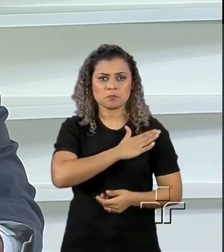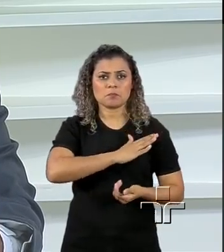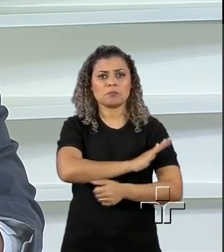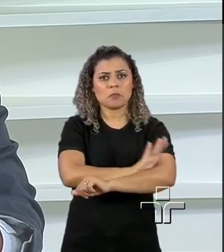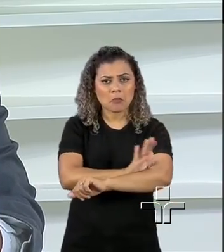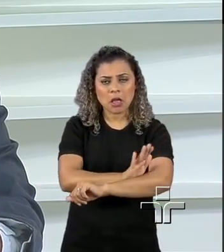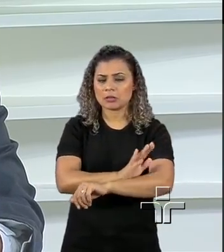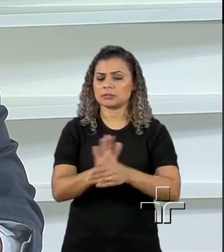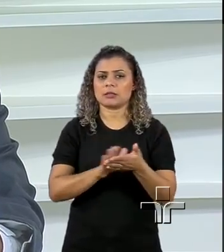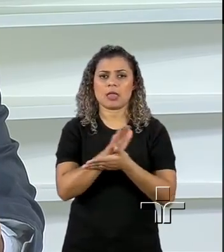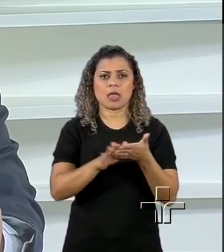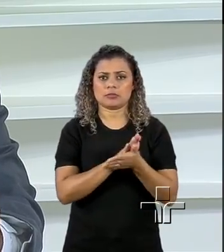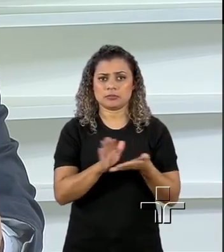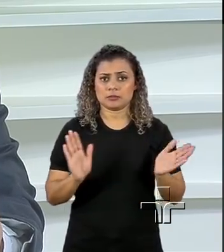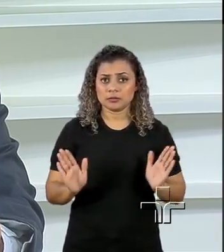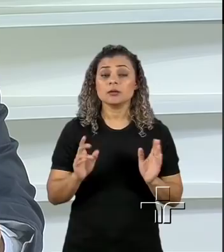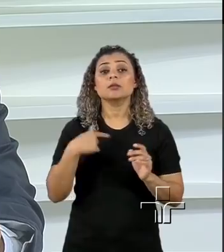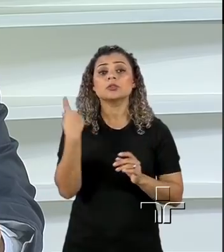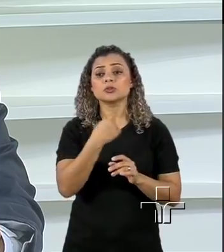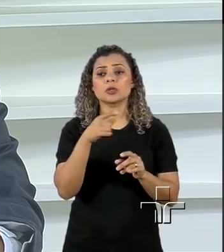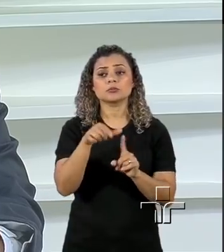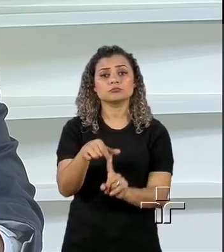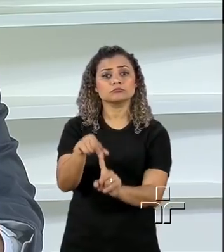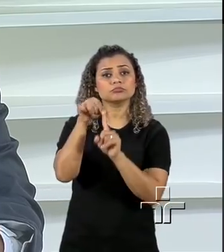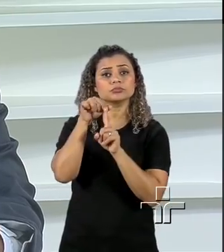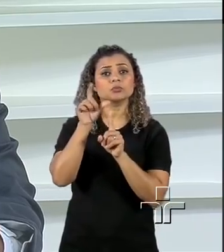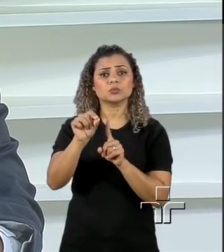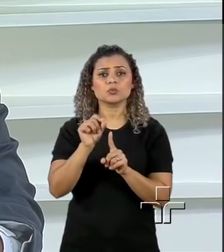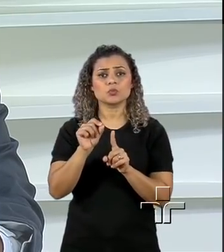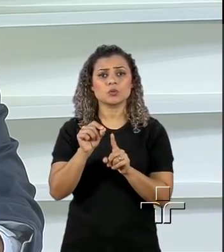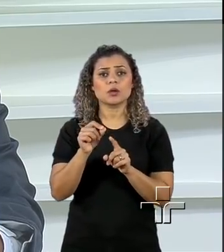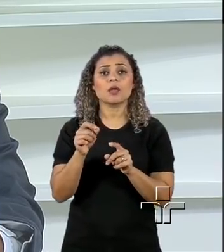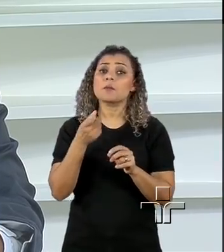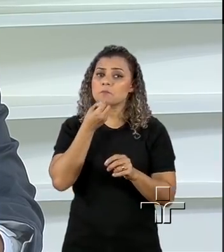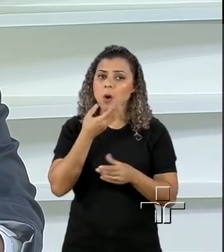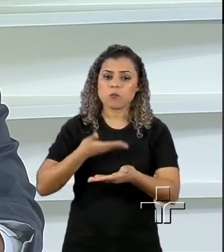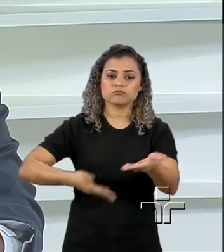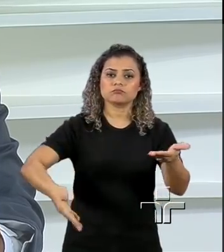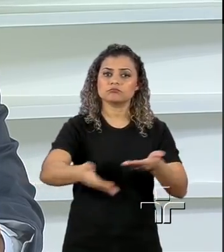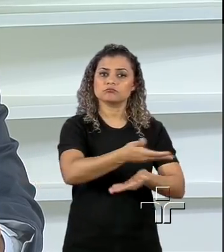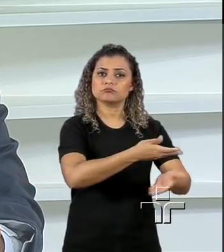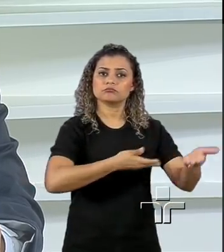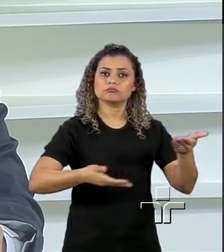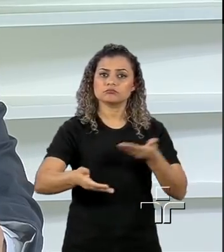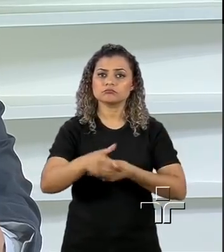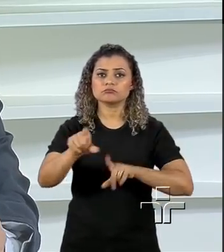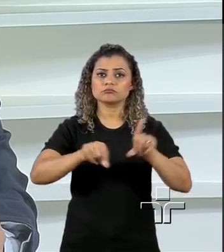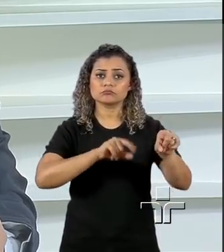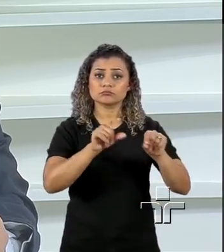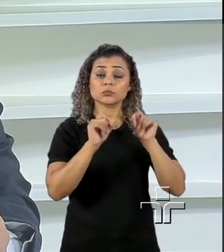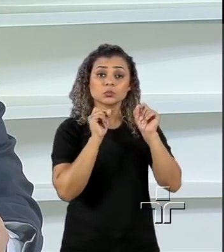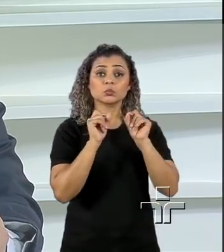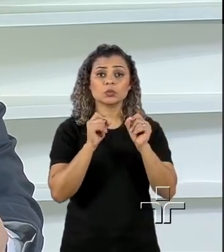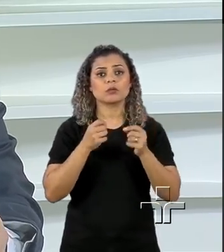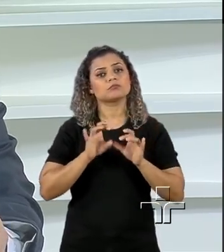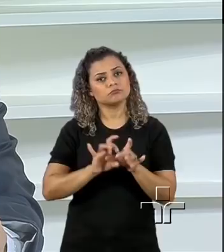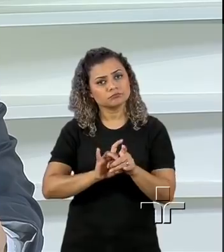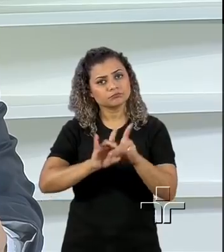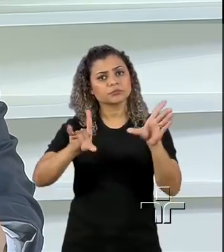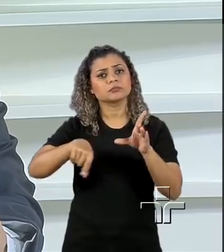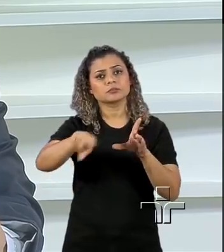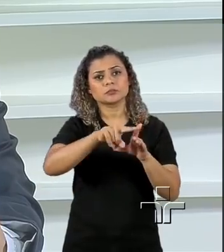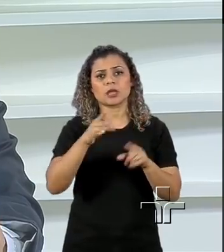ideologia. Acreditamos que favorecer o debate é a melhor forma para uma rede pública de TV contribuir para a decisão